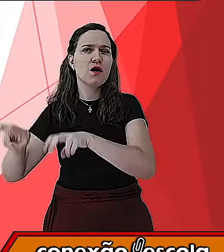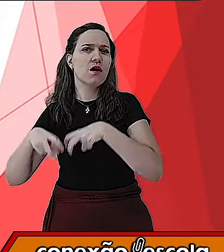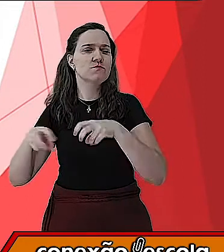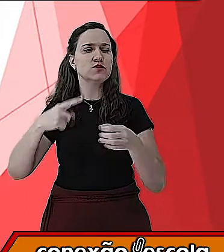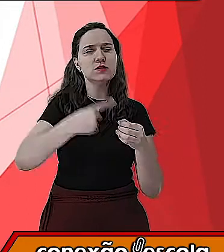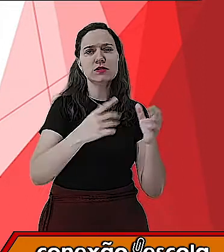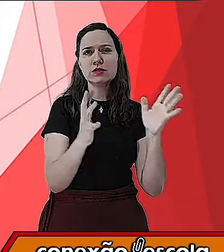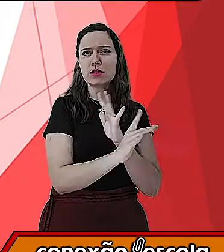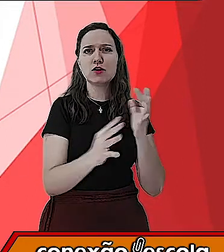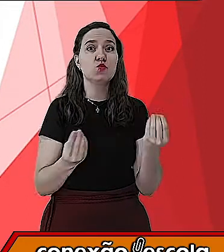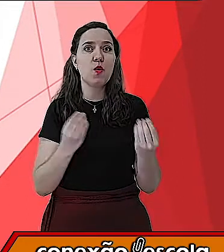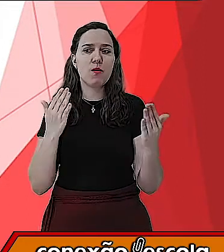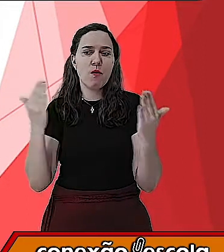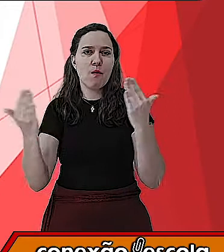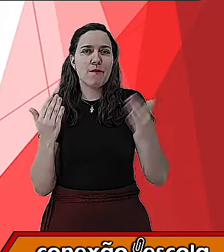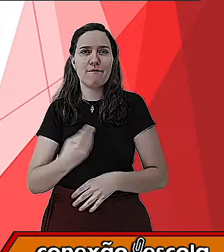no presente,